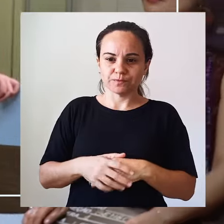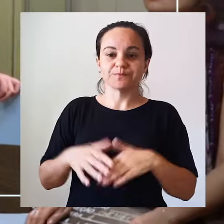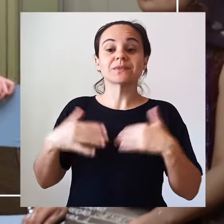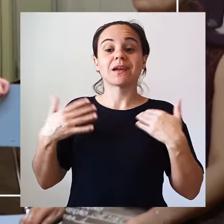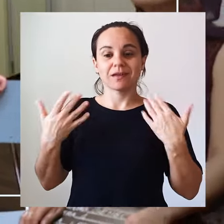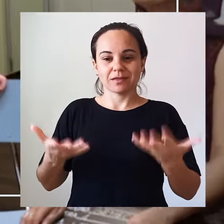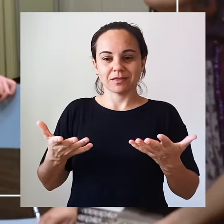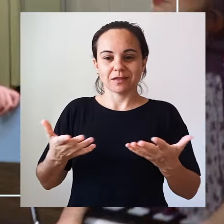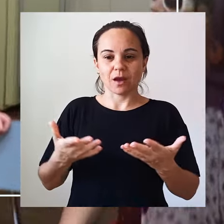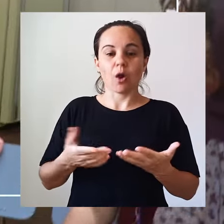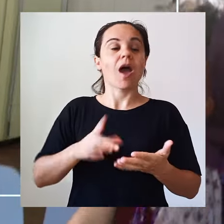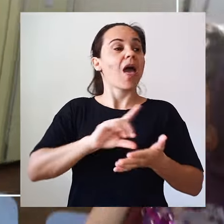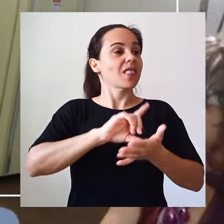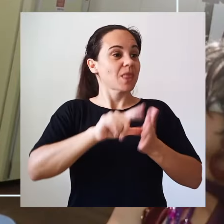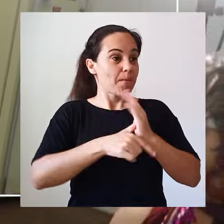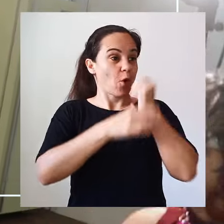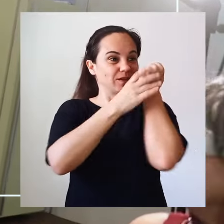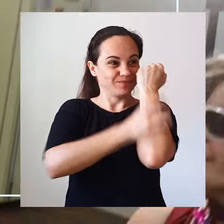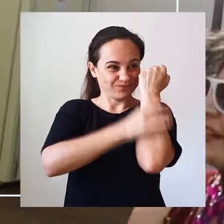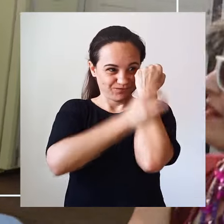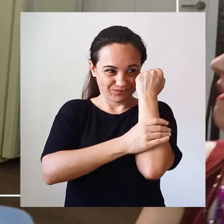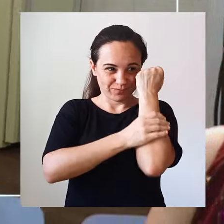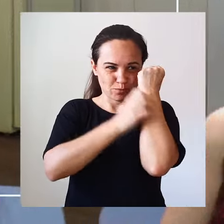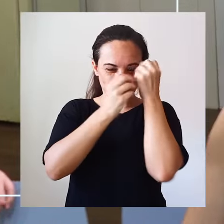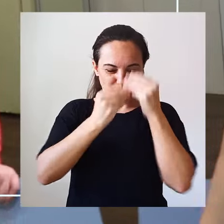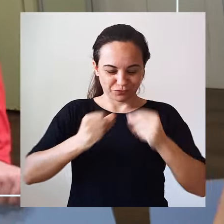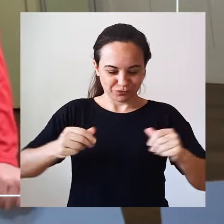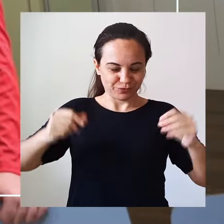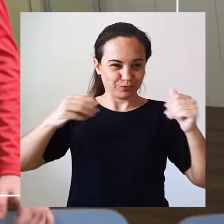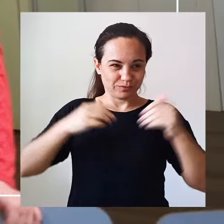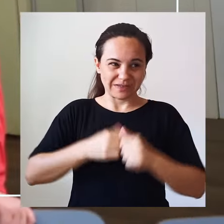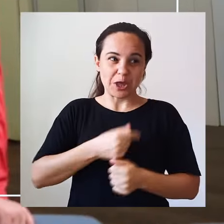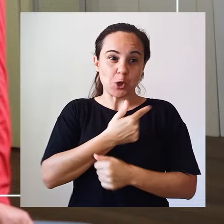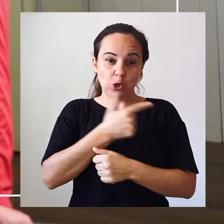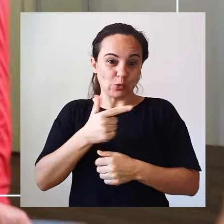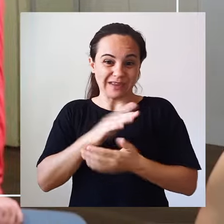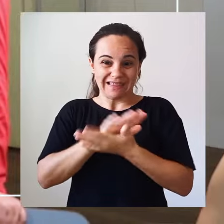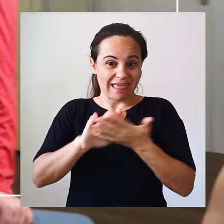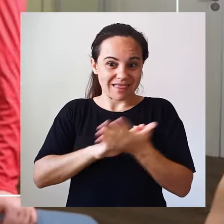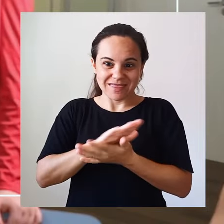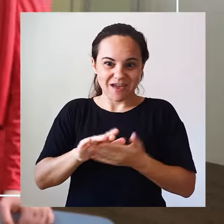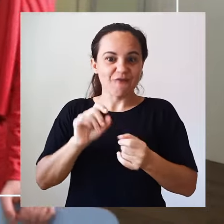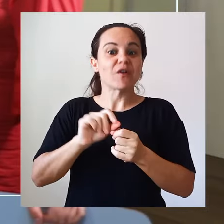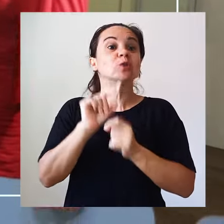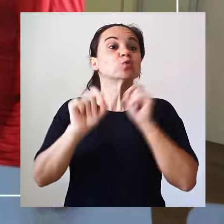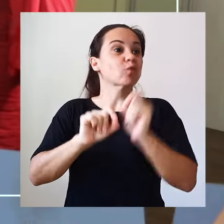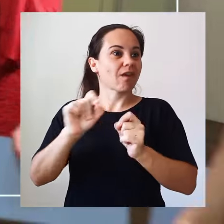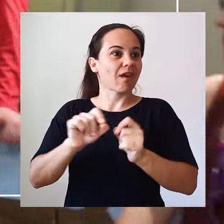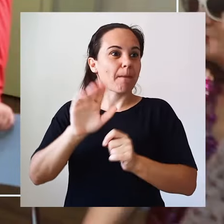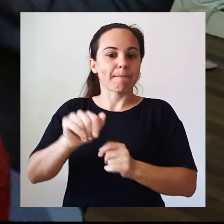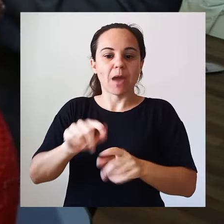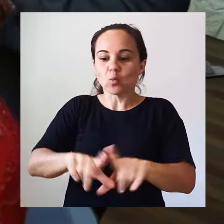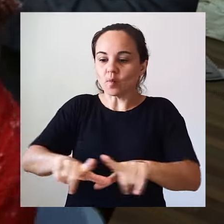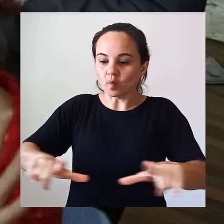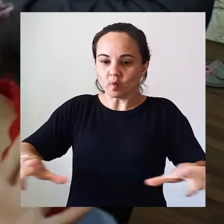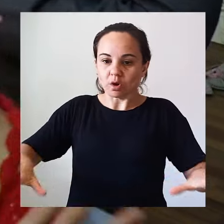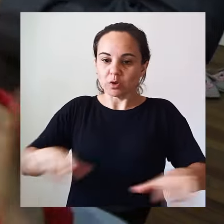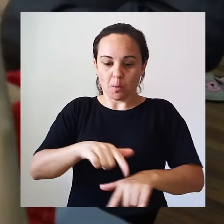dá uma caganeira. Não tem nada. Faz o quê? Pega o tapete? Ah,